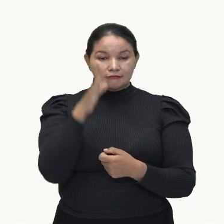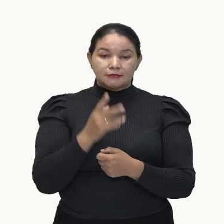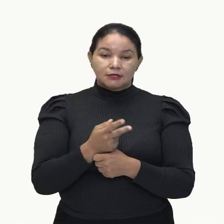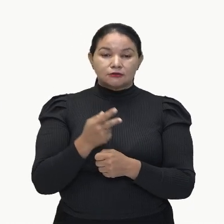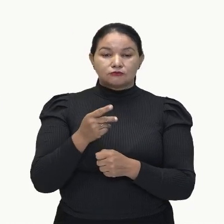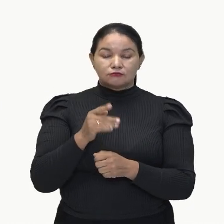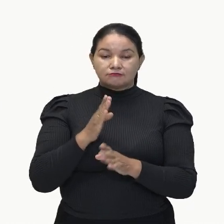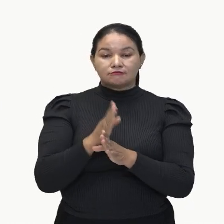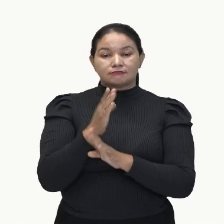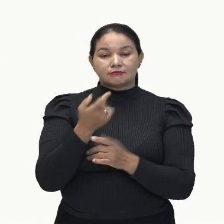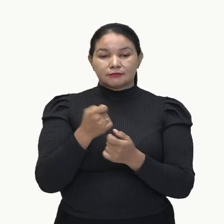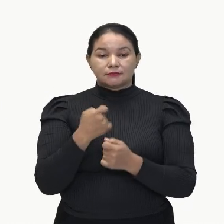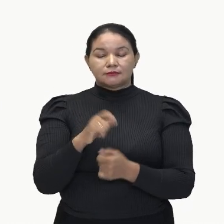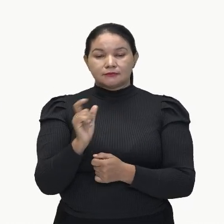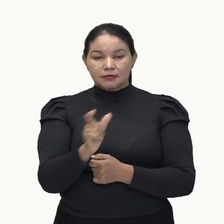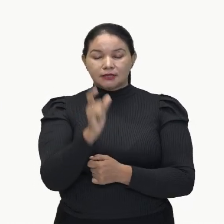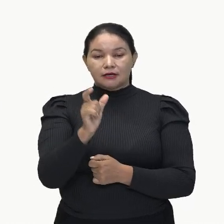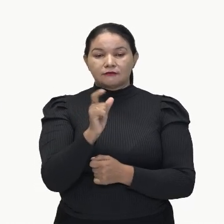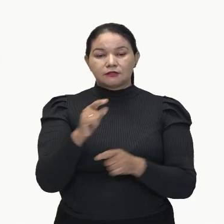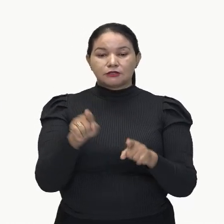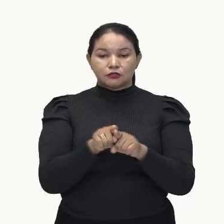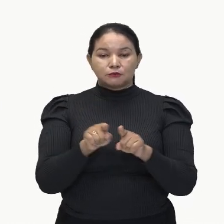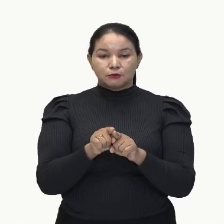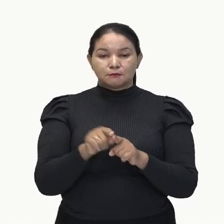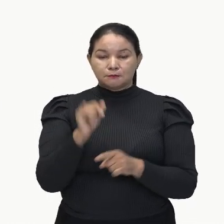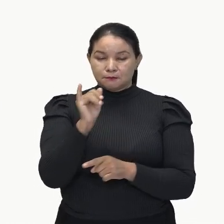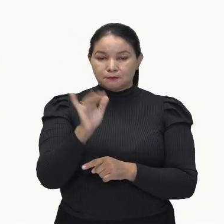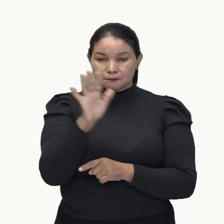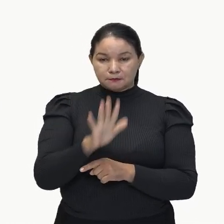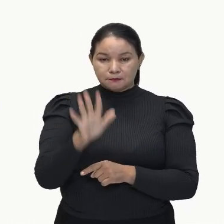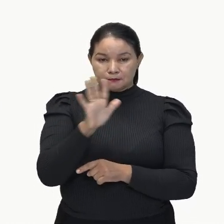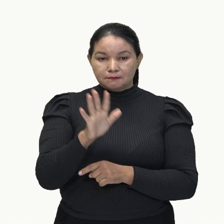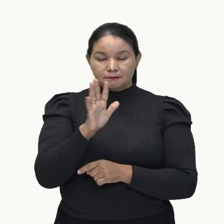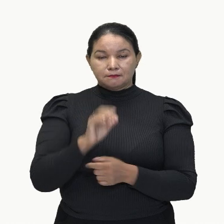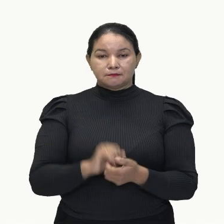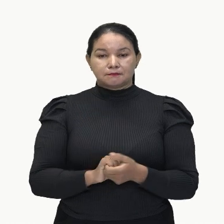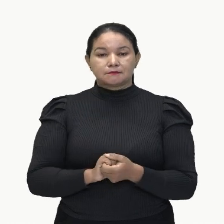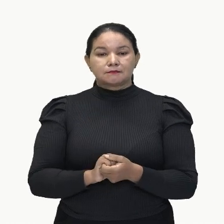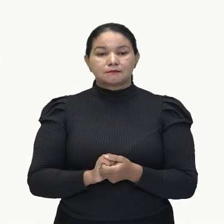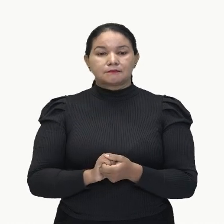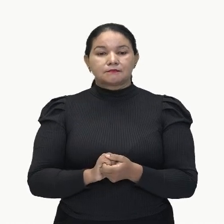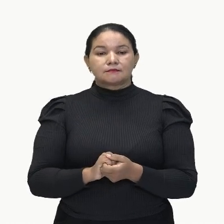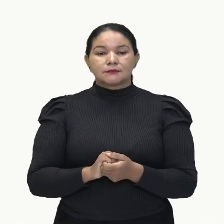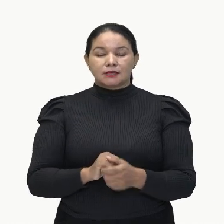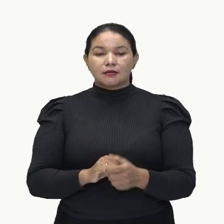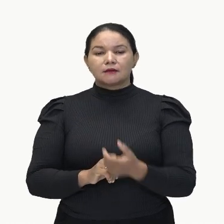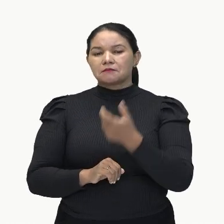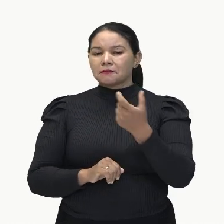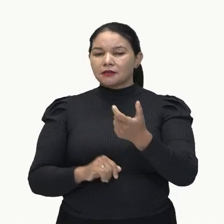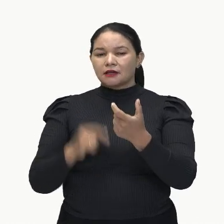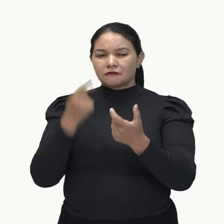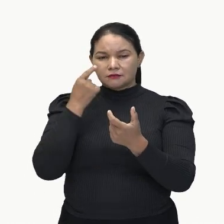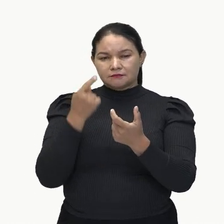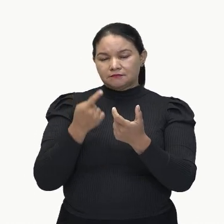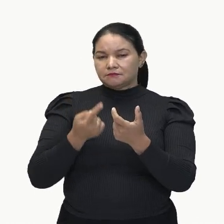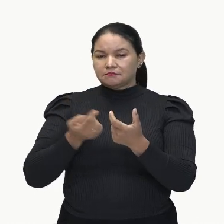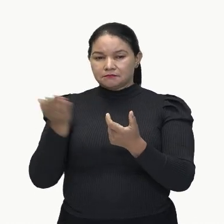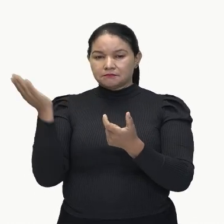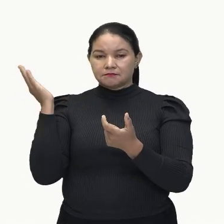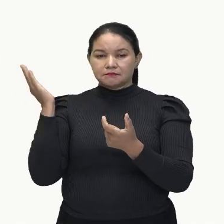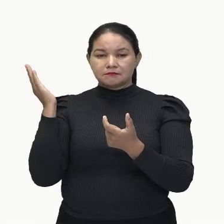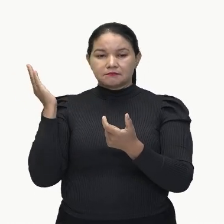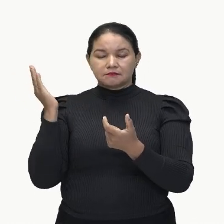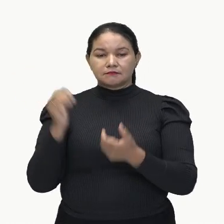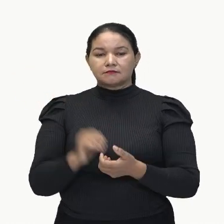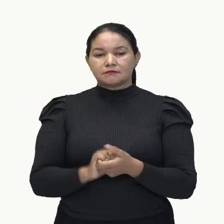palavra e o nome Vamos lá comigo vamos a praticar peril Professor Eme